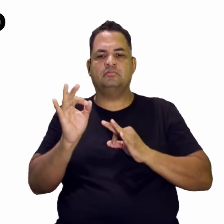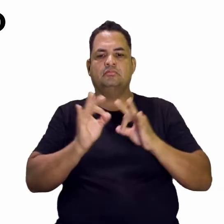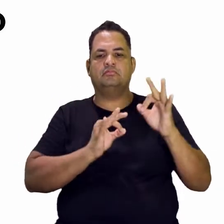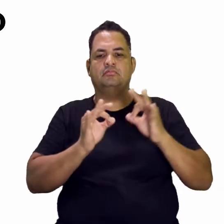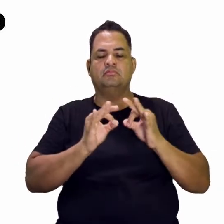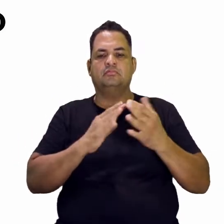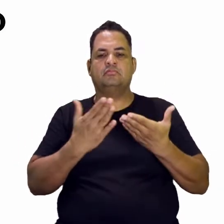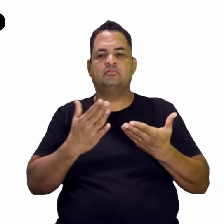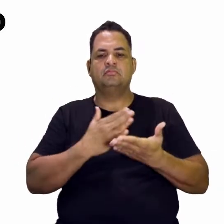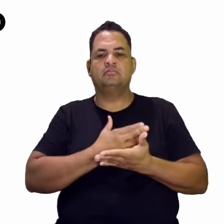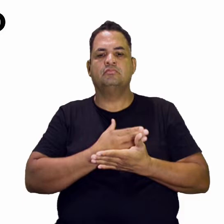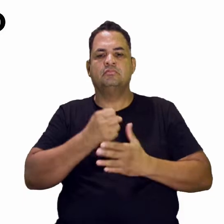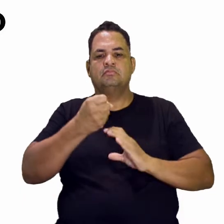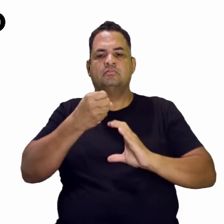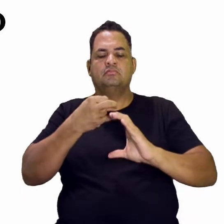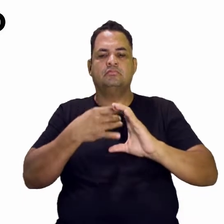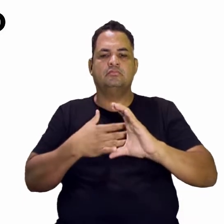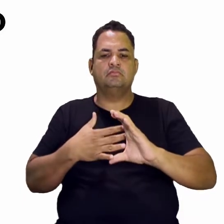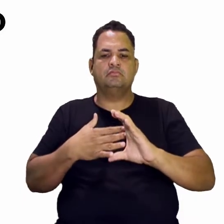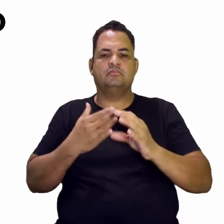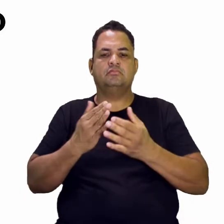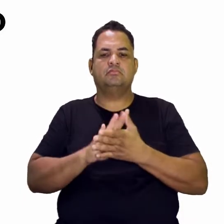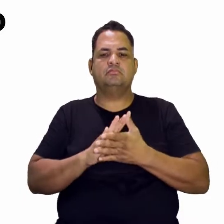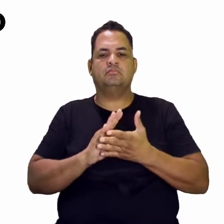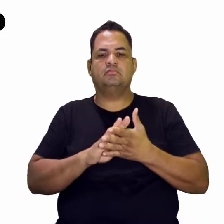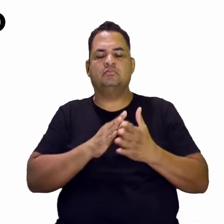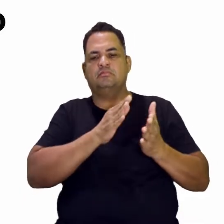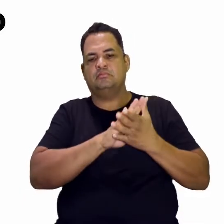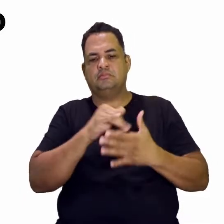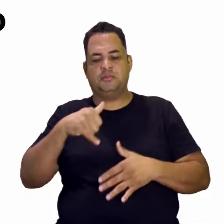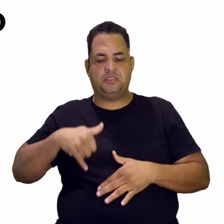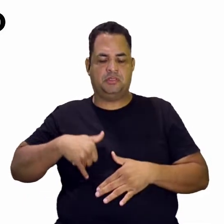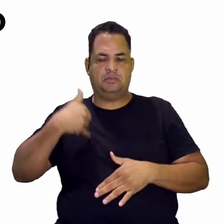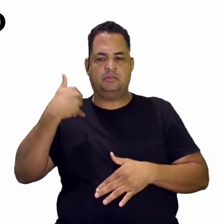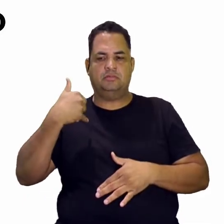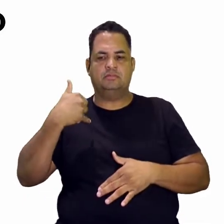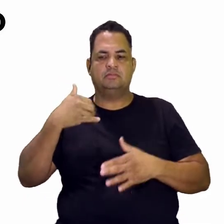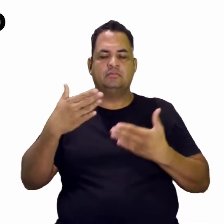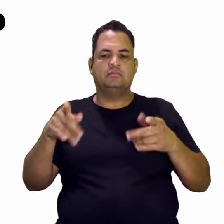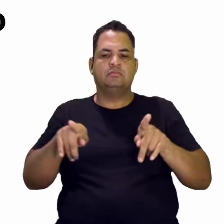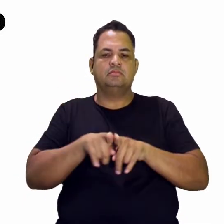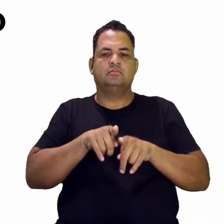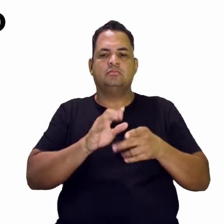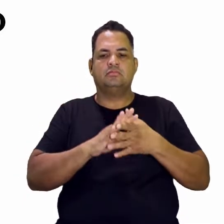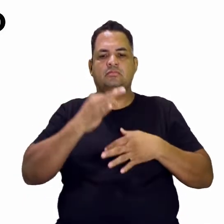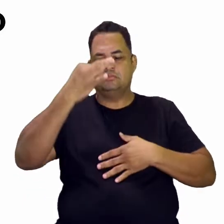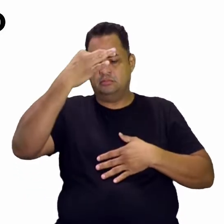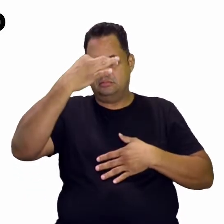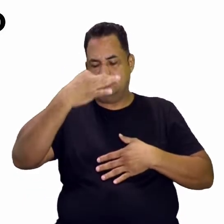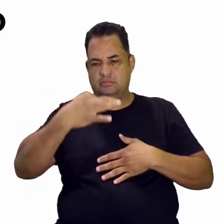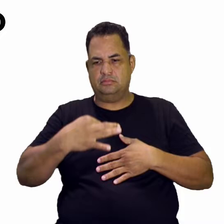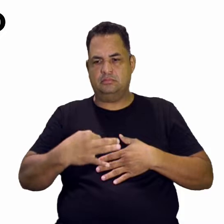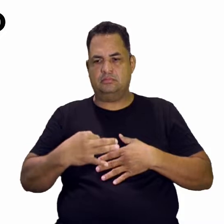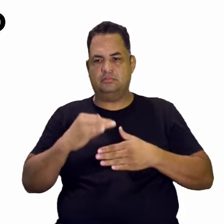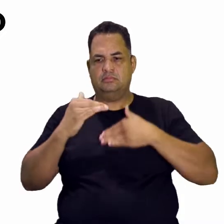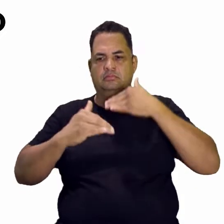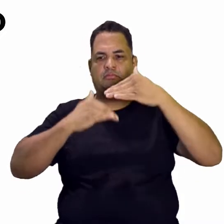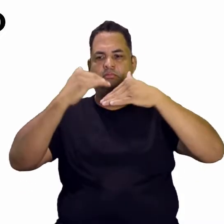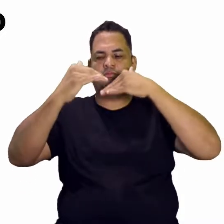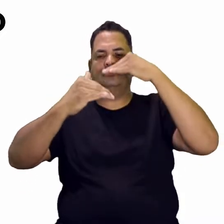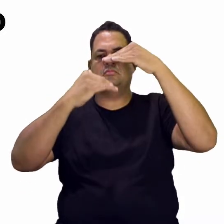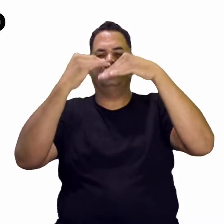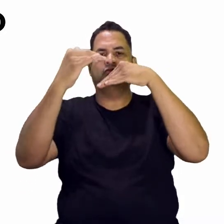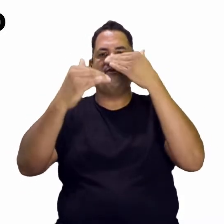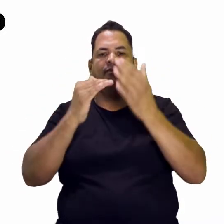estabelecida a partir das características, tanto de faixa etária, quanto do perfil, né, de